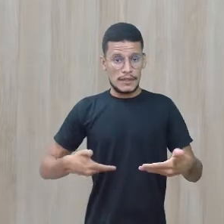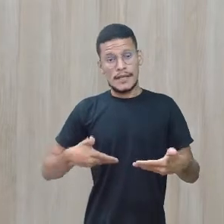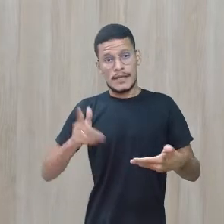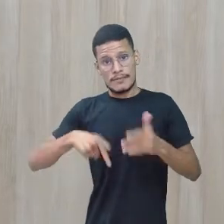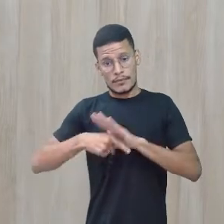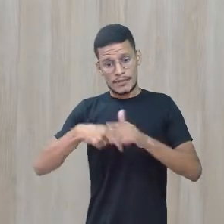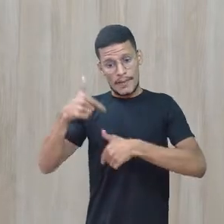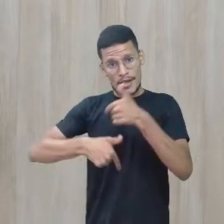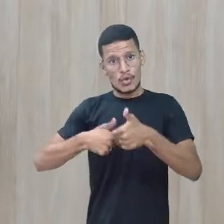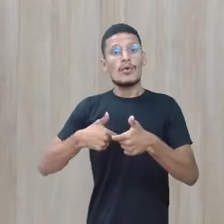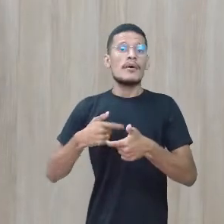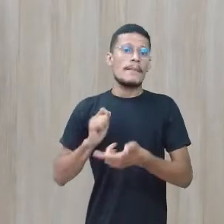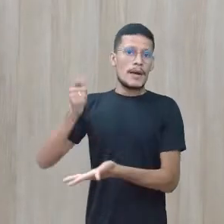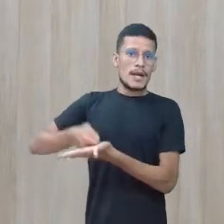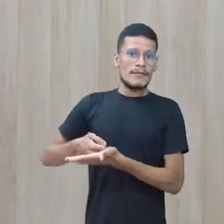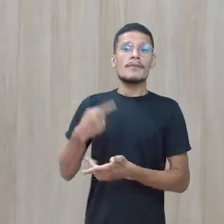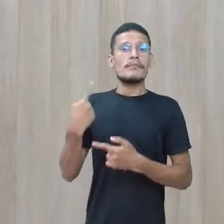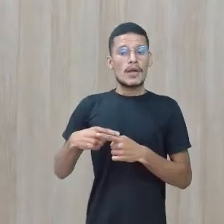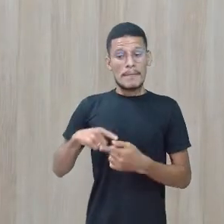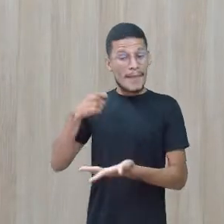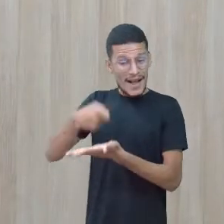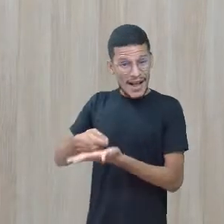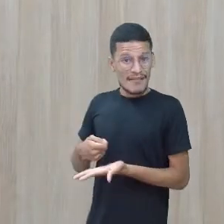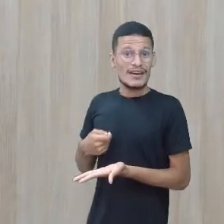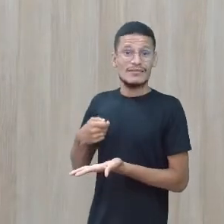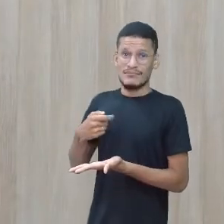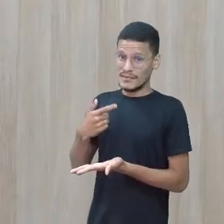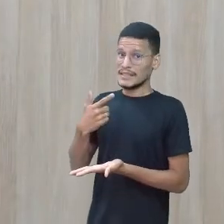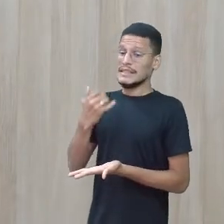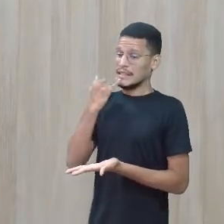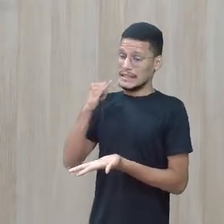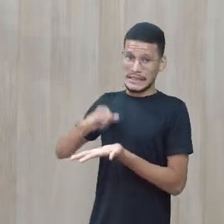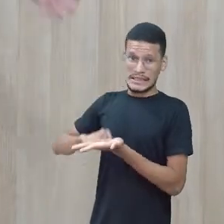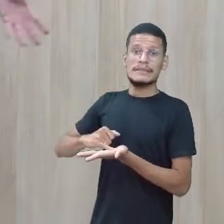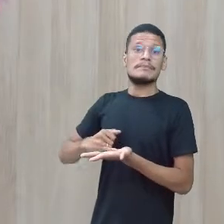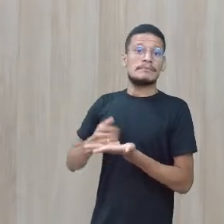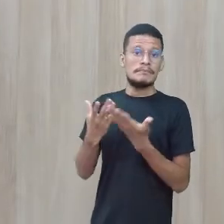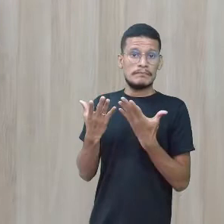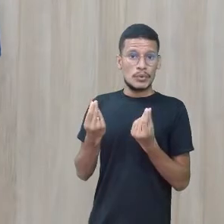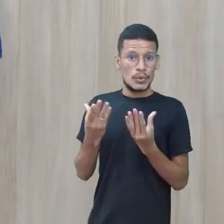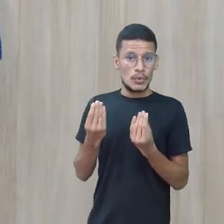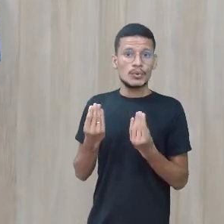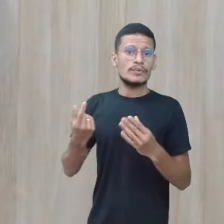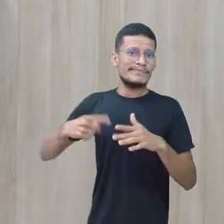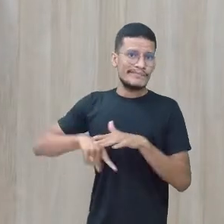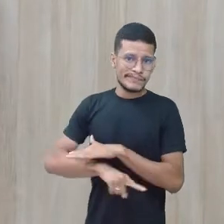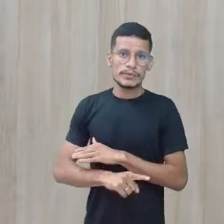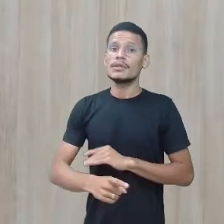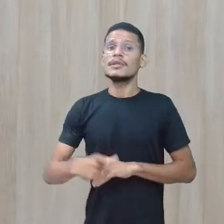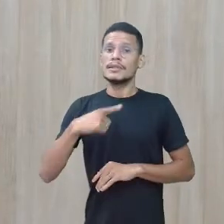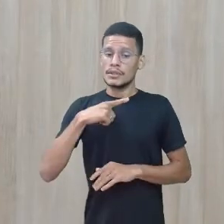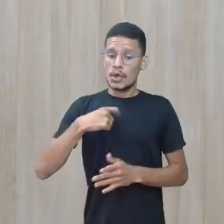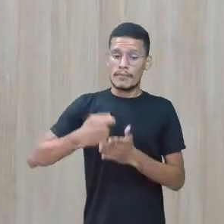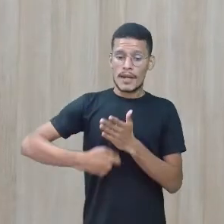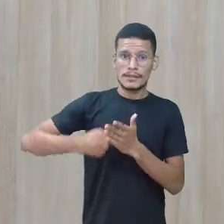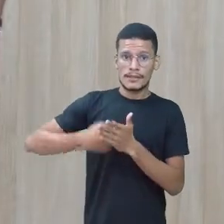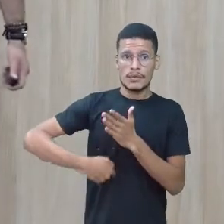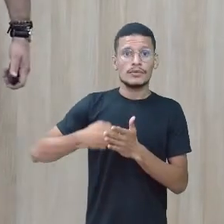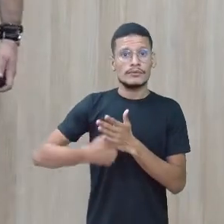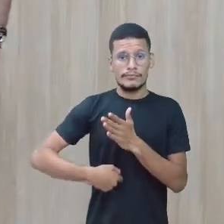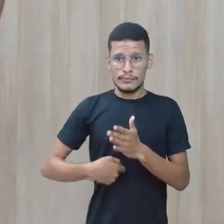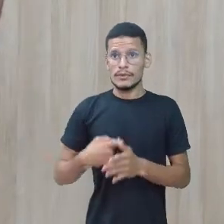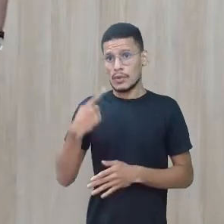Porque os servos pagavam muito tributo, né, professor? Existia uma grande quantidade de obrigações que eles tinham. E aqui a